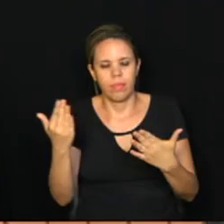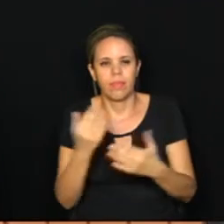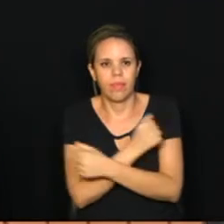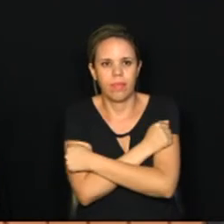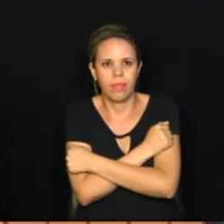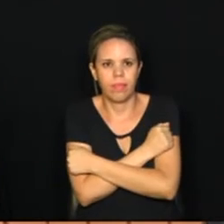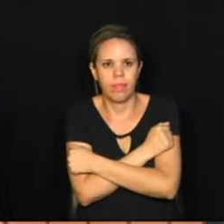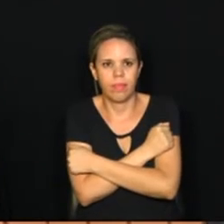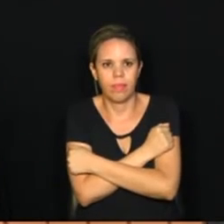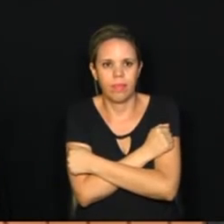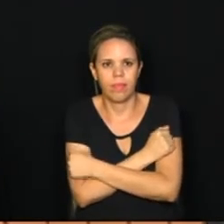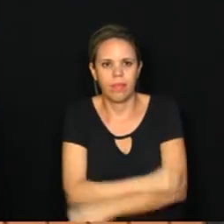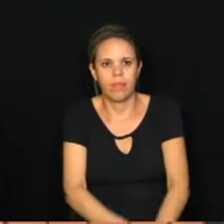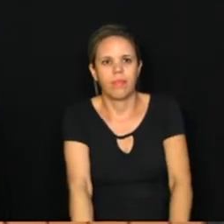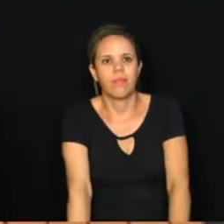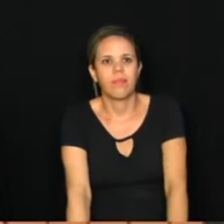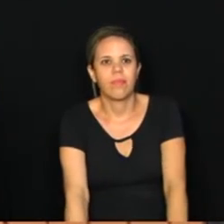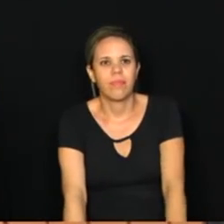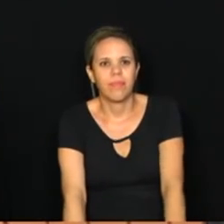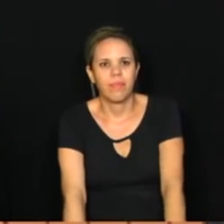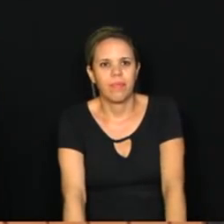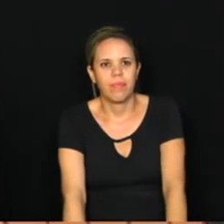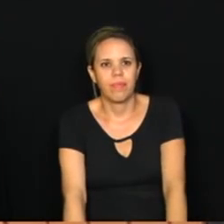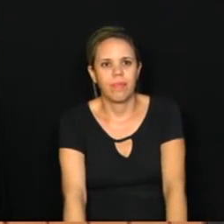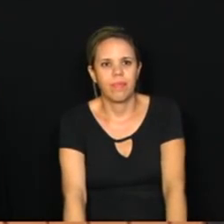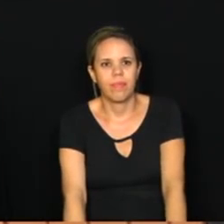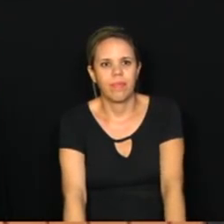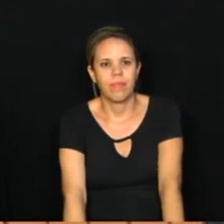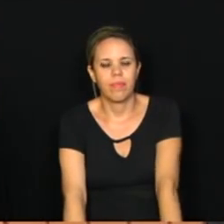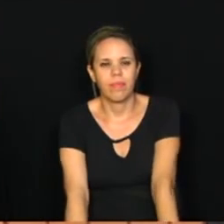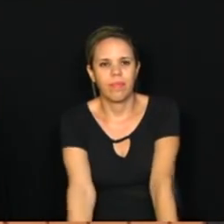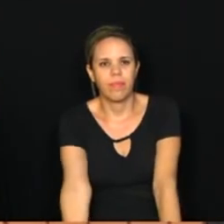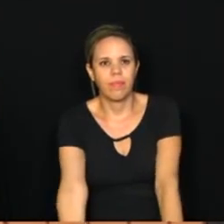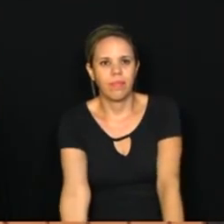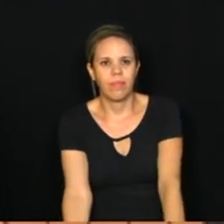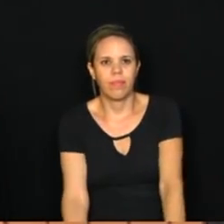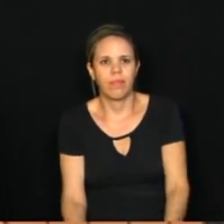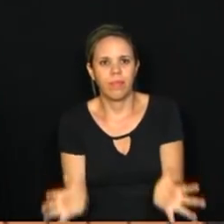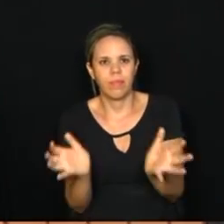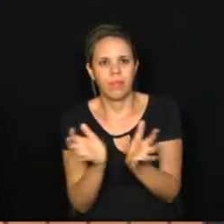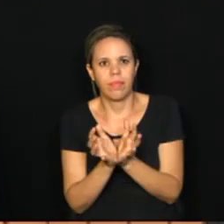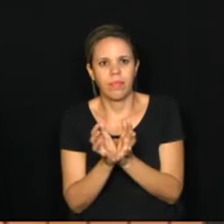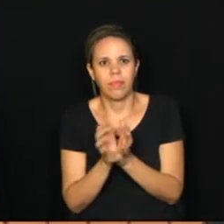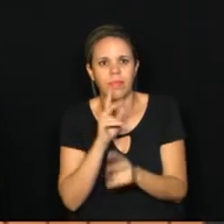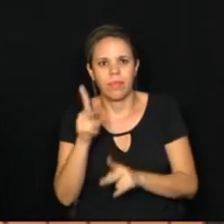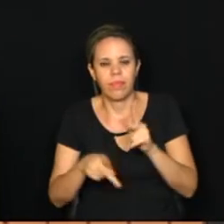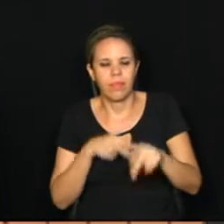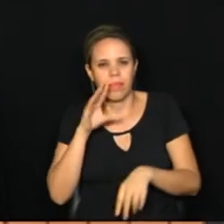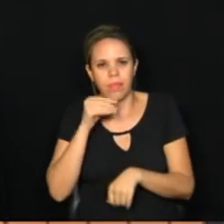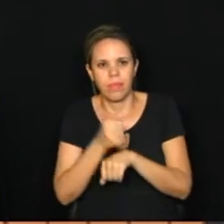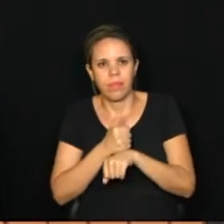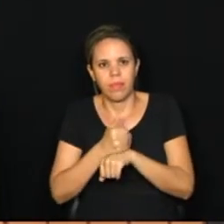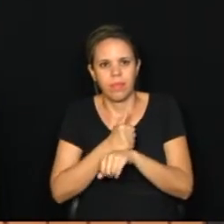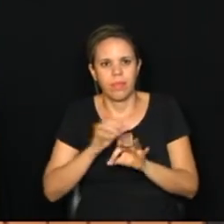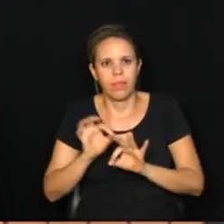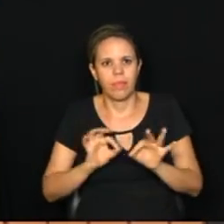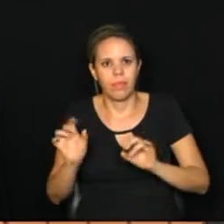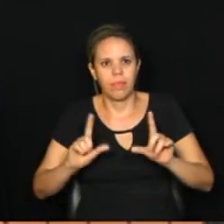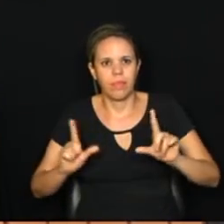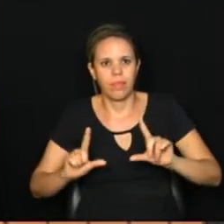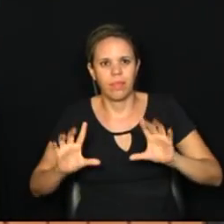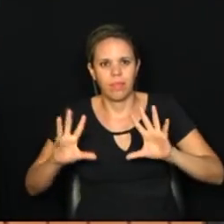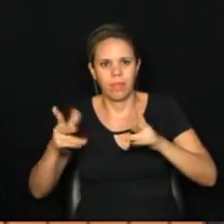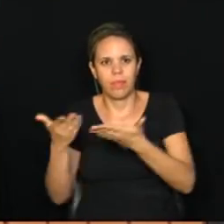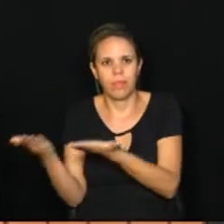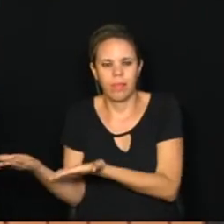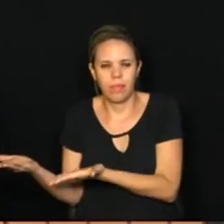abraço, até a próxima. E aqui, ó, a equipe do cerimonial, o pessoal da produção, da TV,